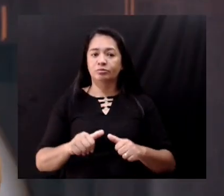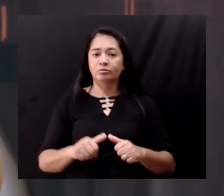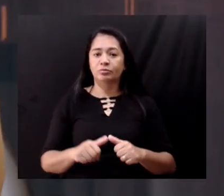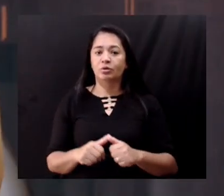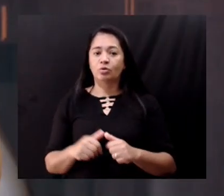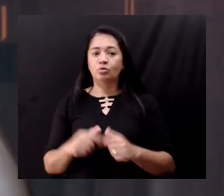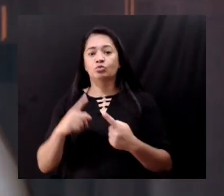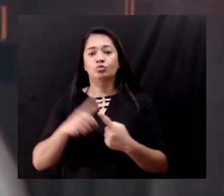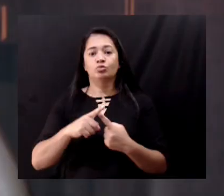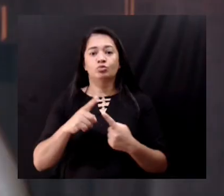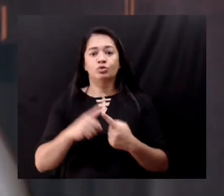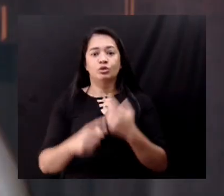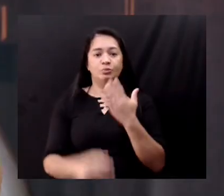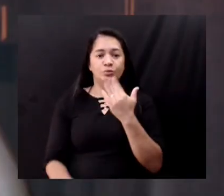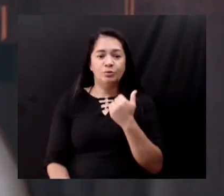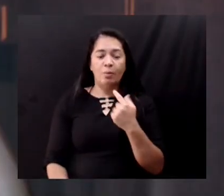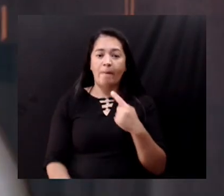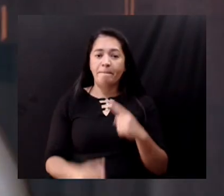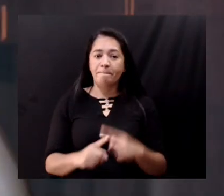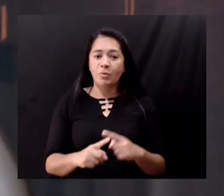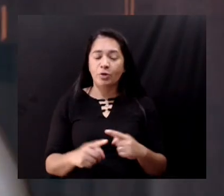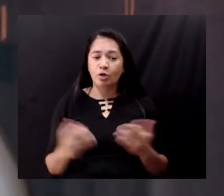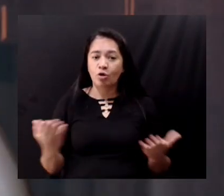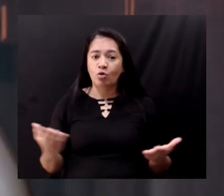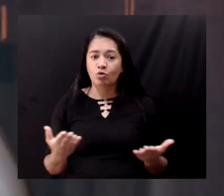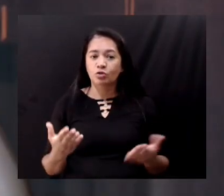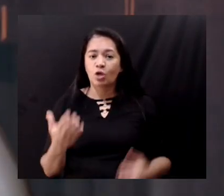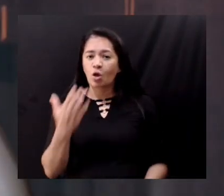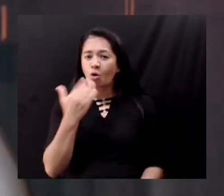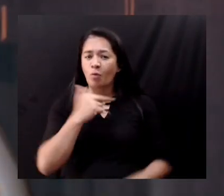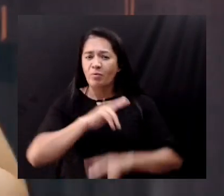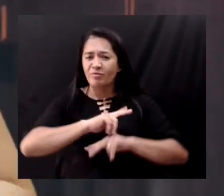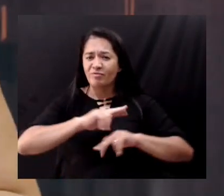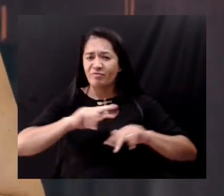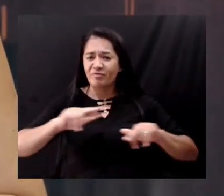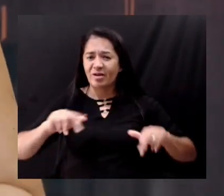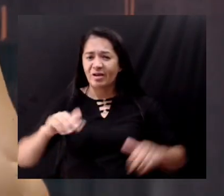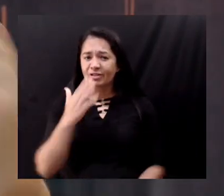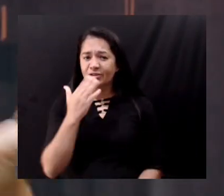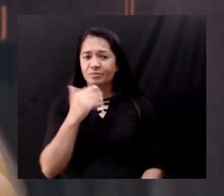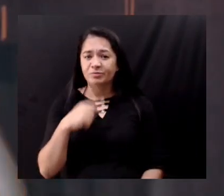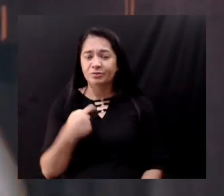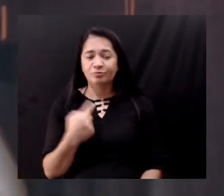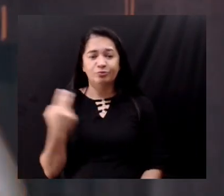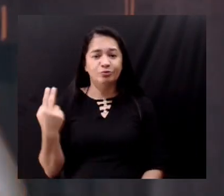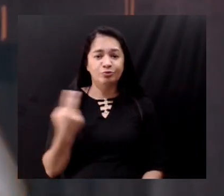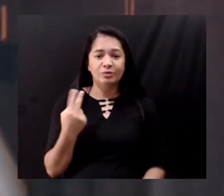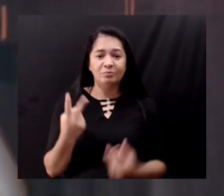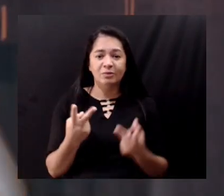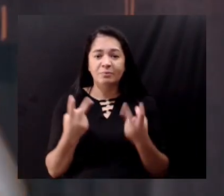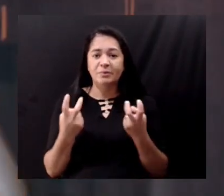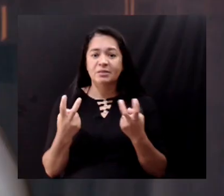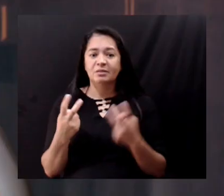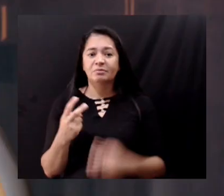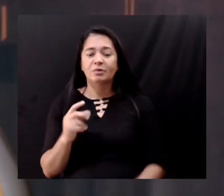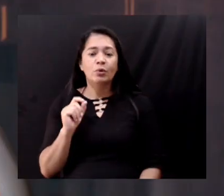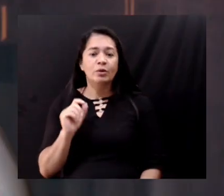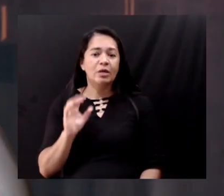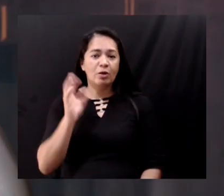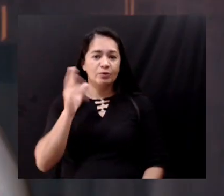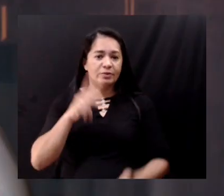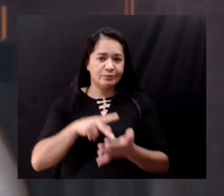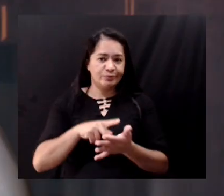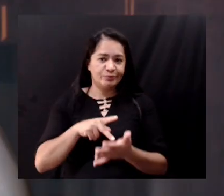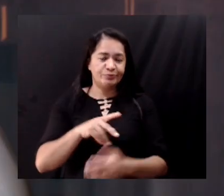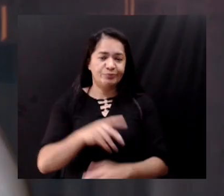gente come tanta variedade de coisas, que a Uhum. gente não consegue nem identificar o que de fato causou ou não uma alergia. Às vezes assim: